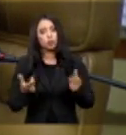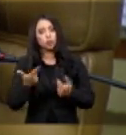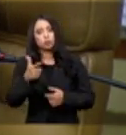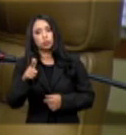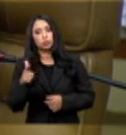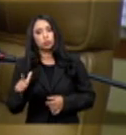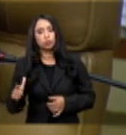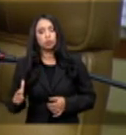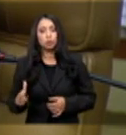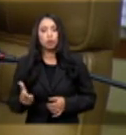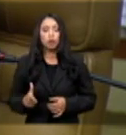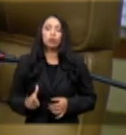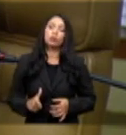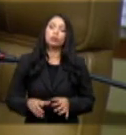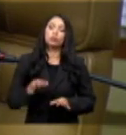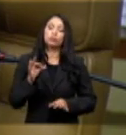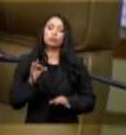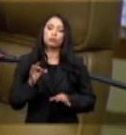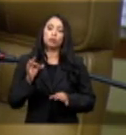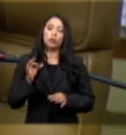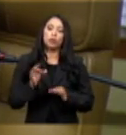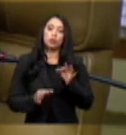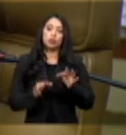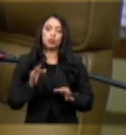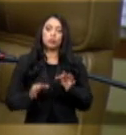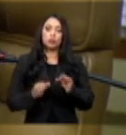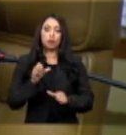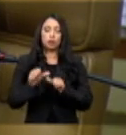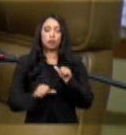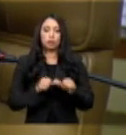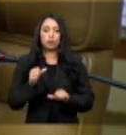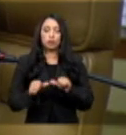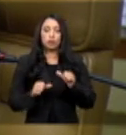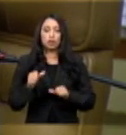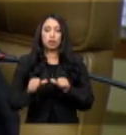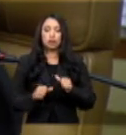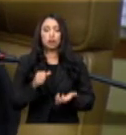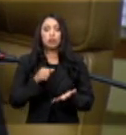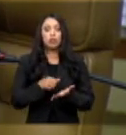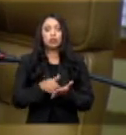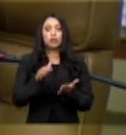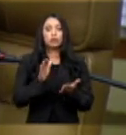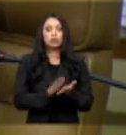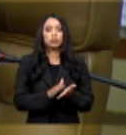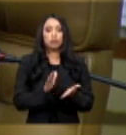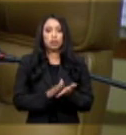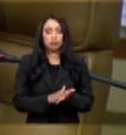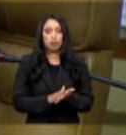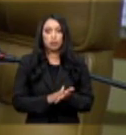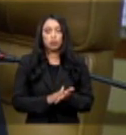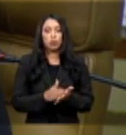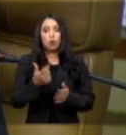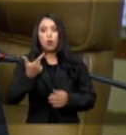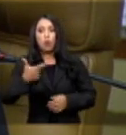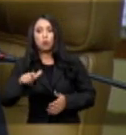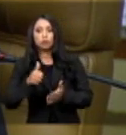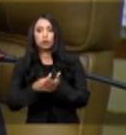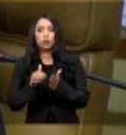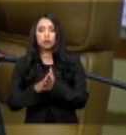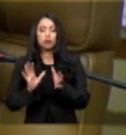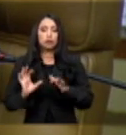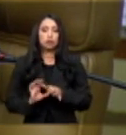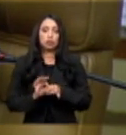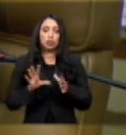que prorrogação de contrato não permite alteração do volume do objeto contratado a tornar outro contrato livre da